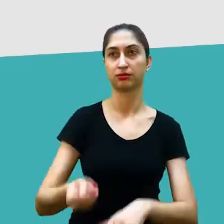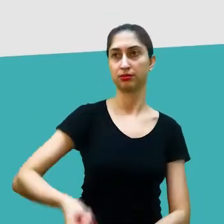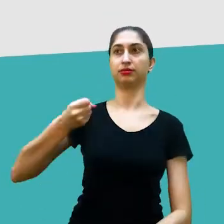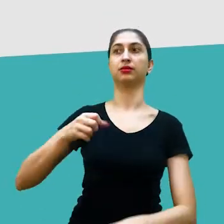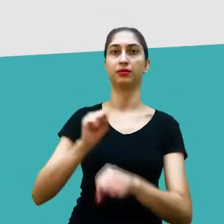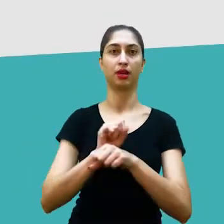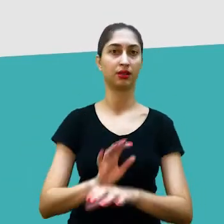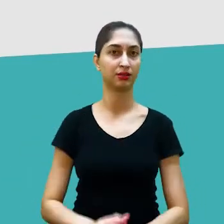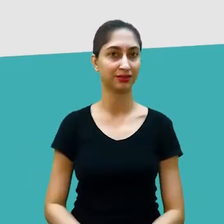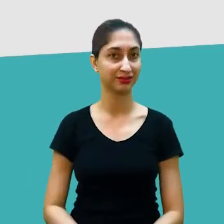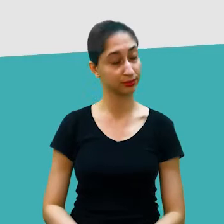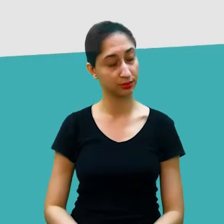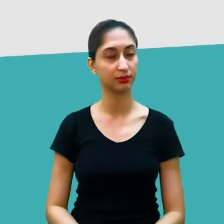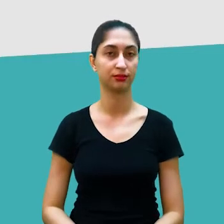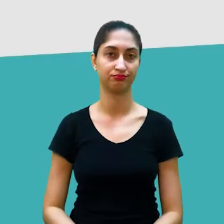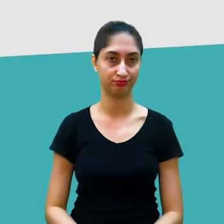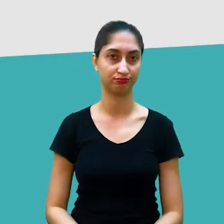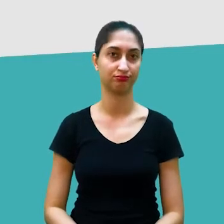ali e puxou, né? Então,